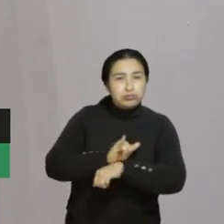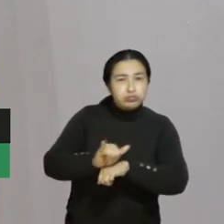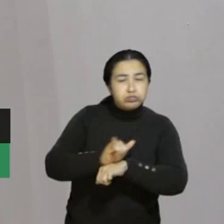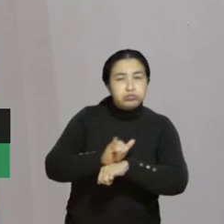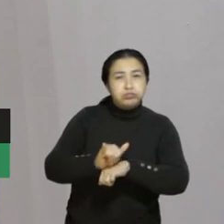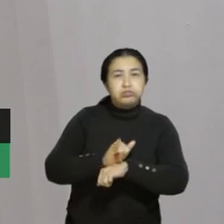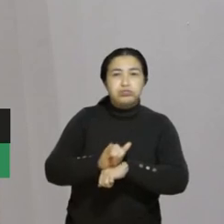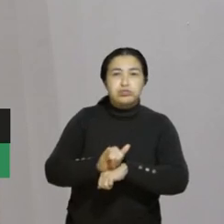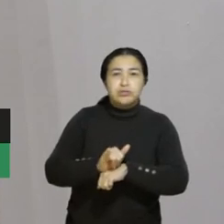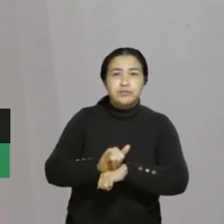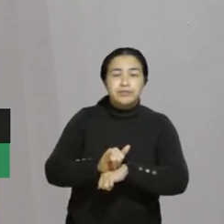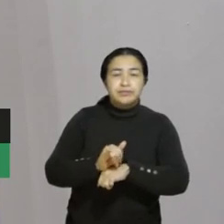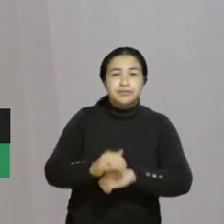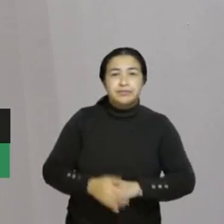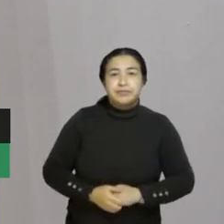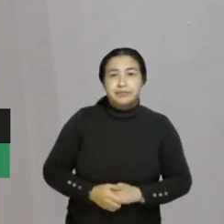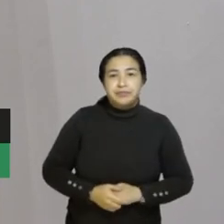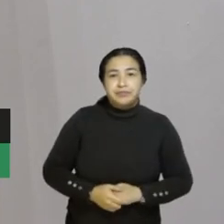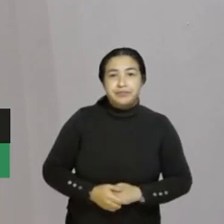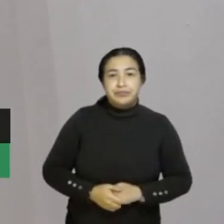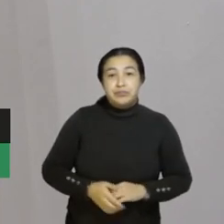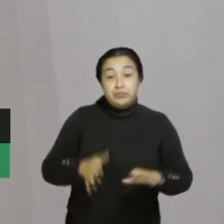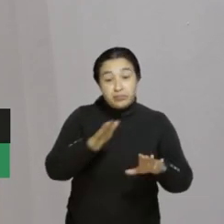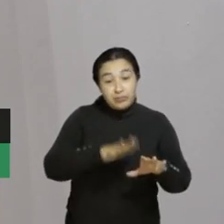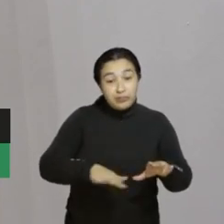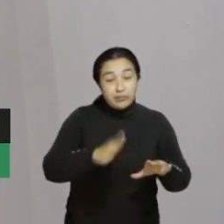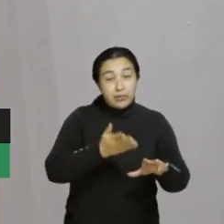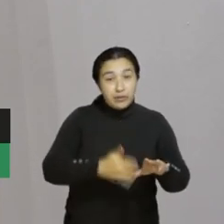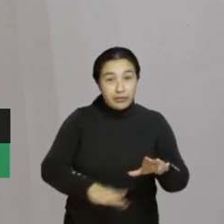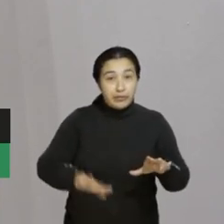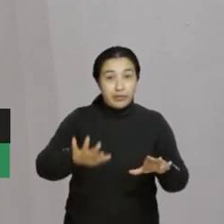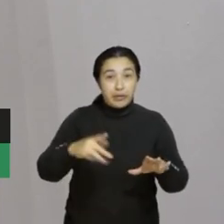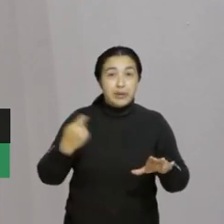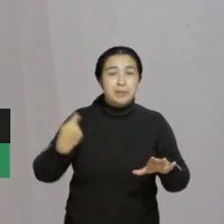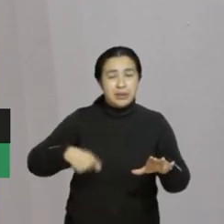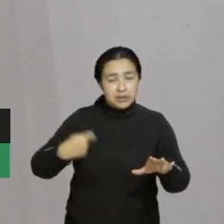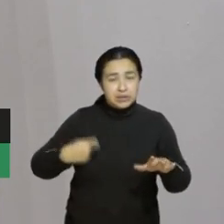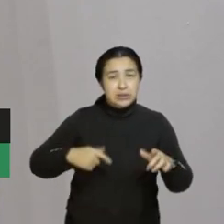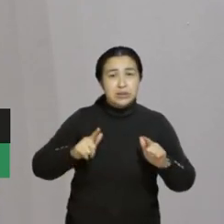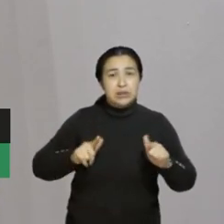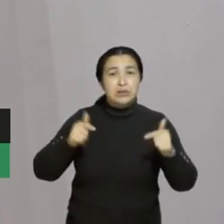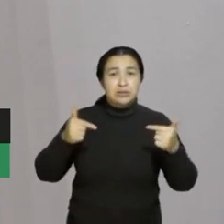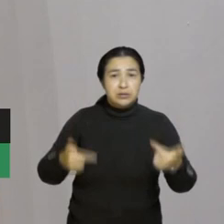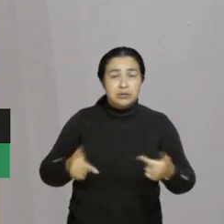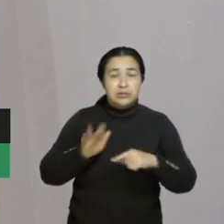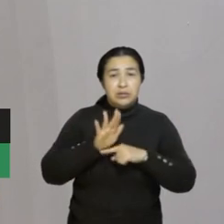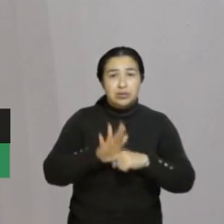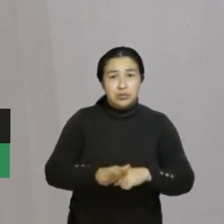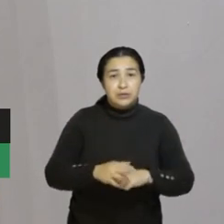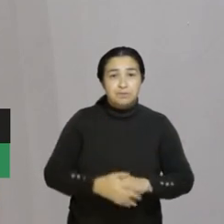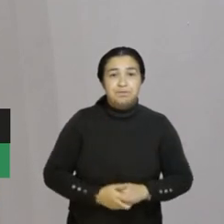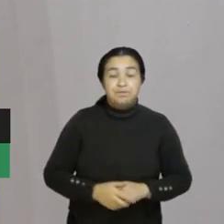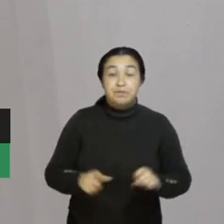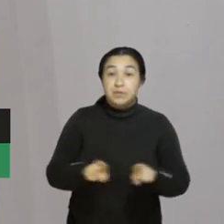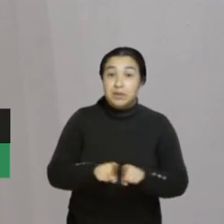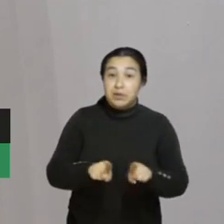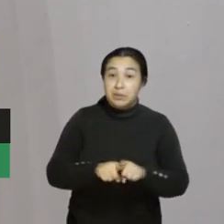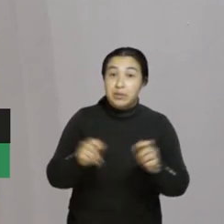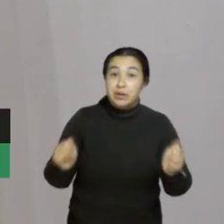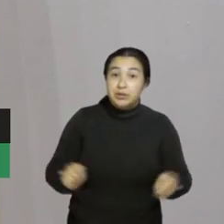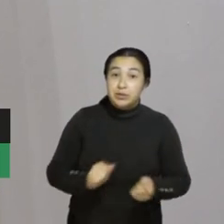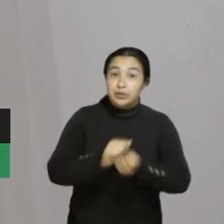a ampliação das águas. E o Vale precisa dessas ações. Juntamente com o conjunto